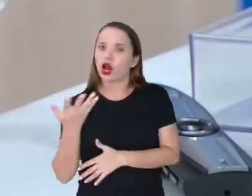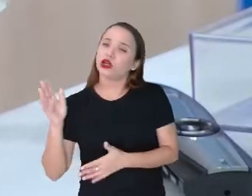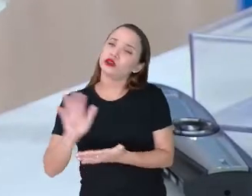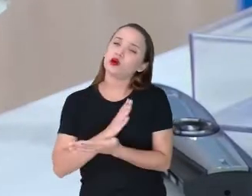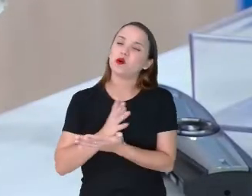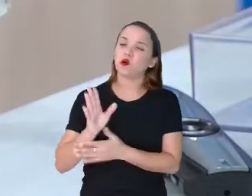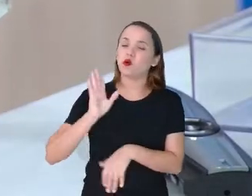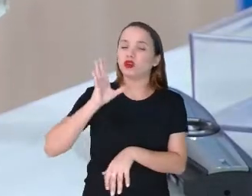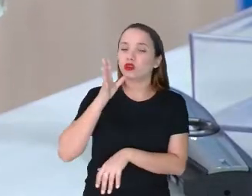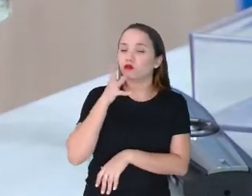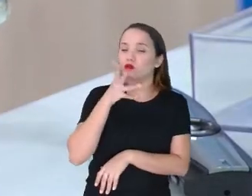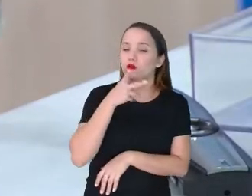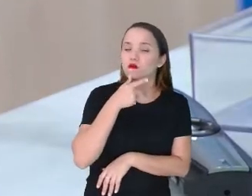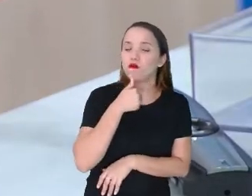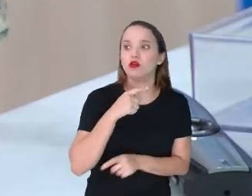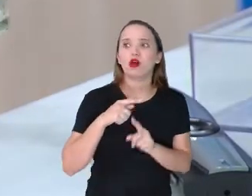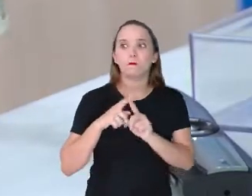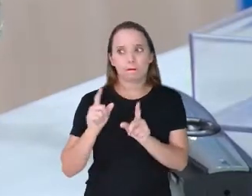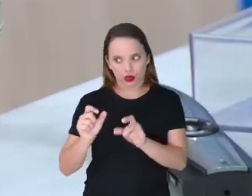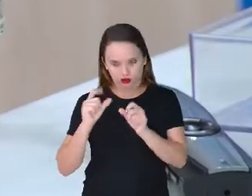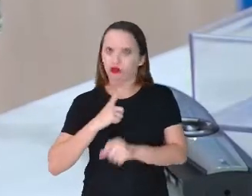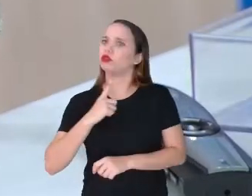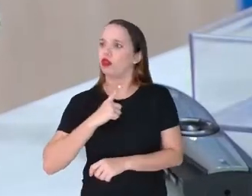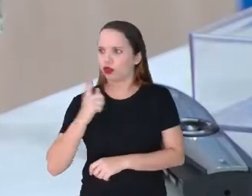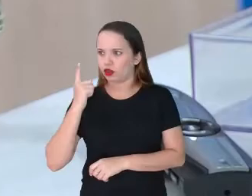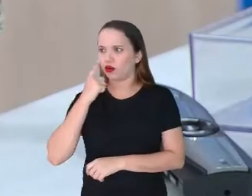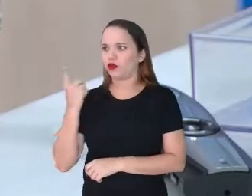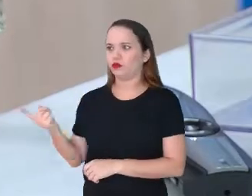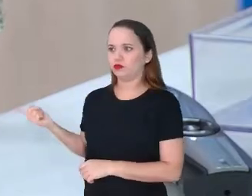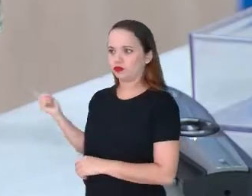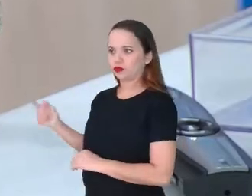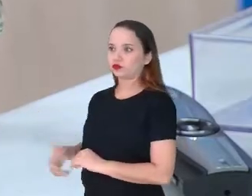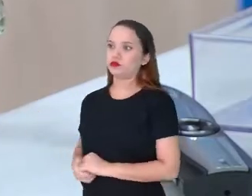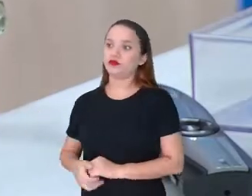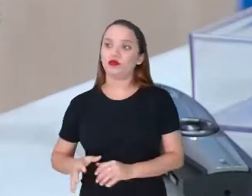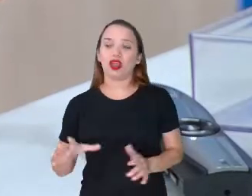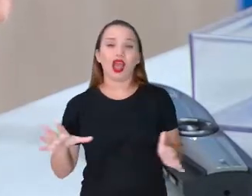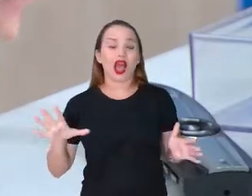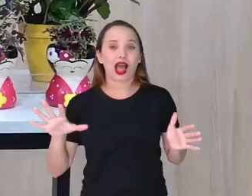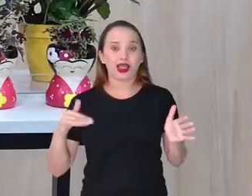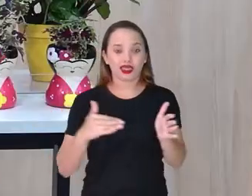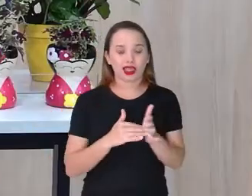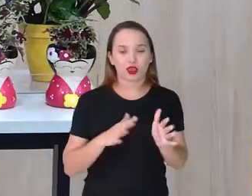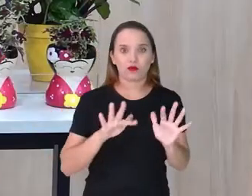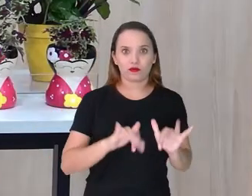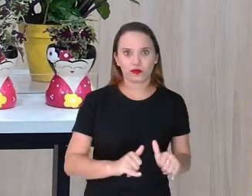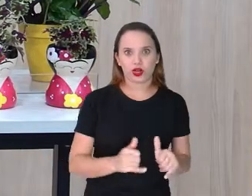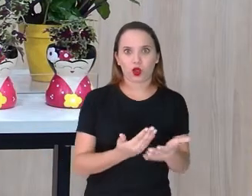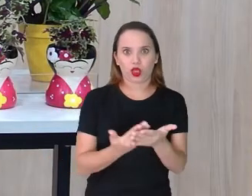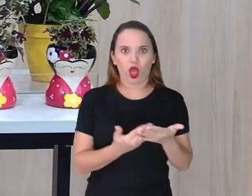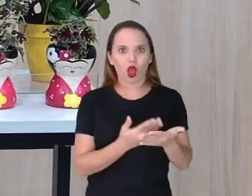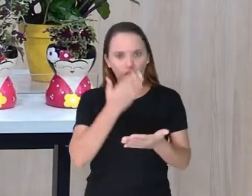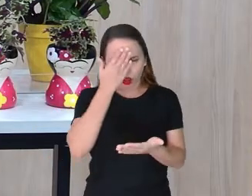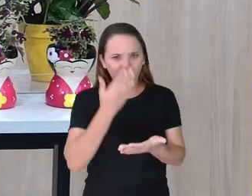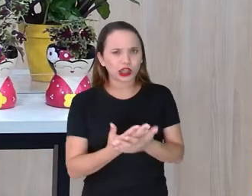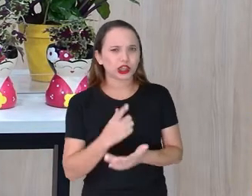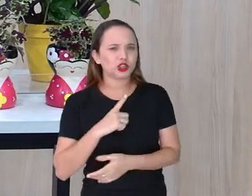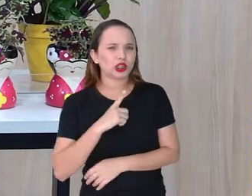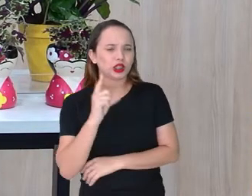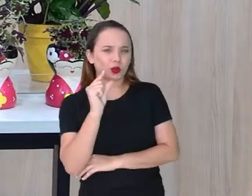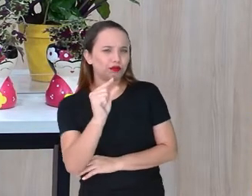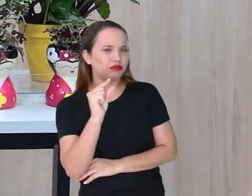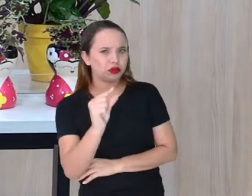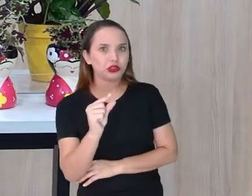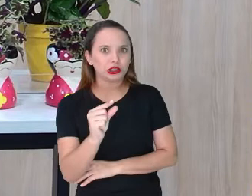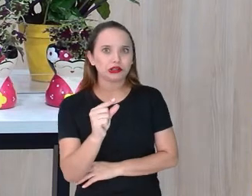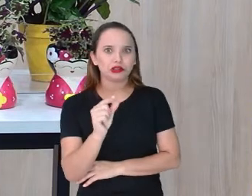mas ela vai extrair. Ela pode até demorar. Mas ela até eu chegar ao final da aula, eu acho que nós vamos ter aqui nessa